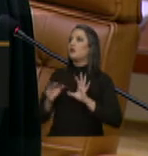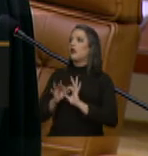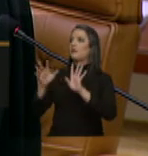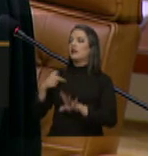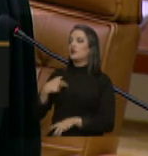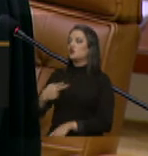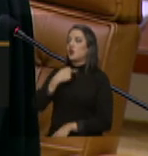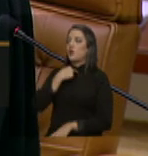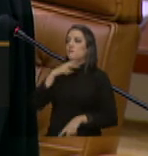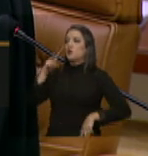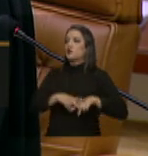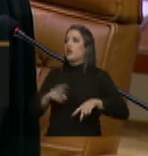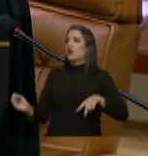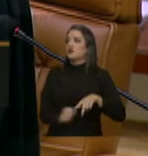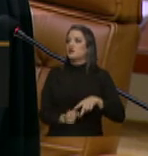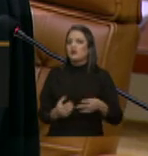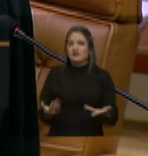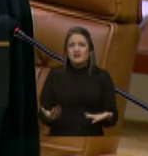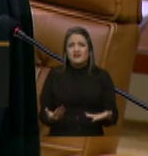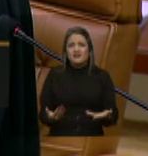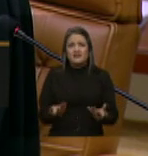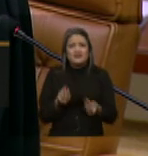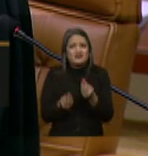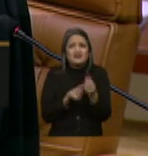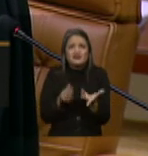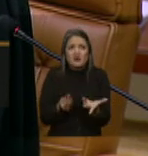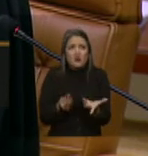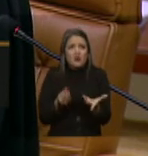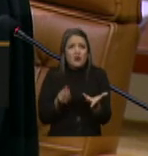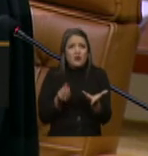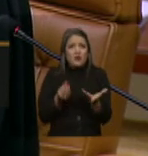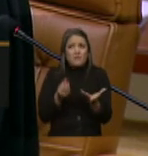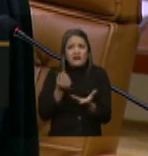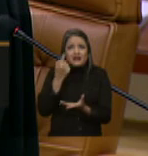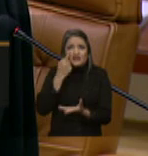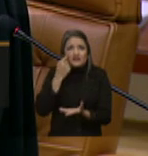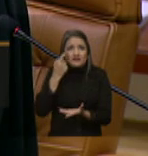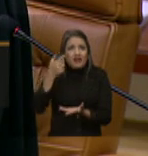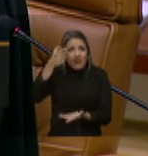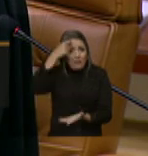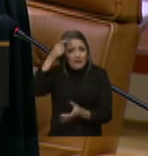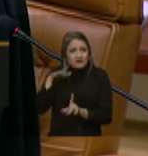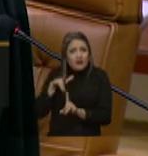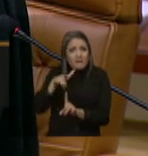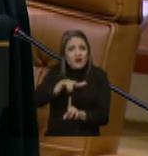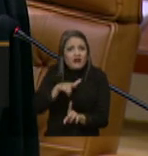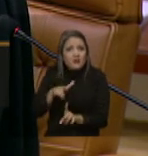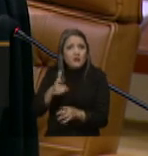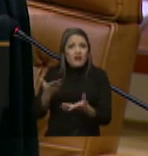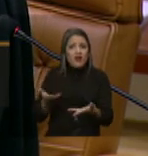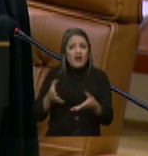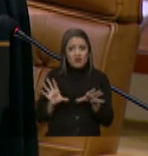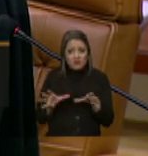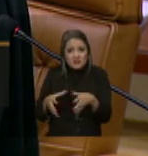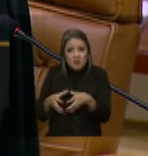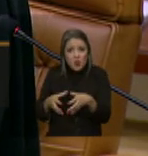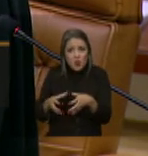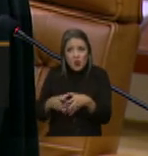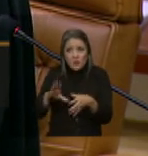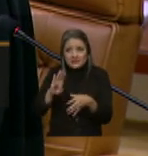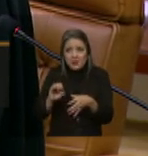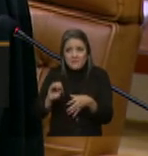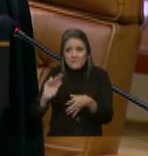preso é de uma alienação Total Exatamente porque vivem nessas bolhas e se